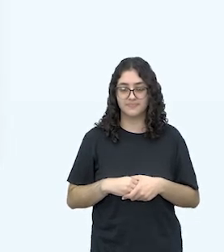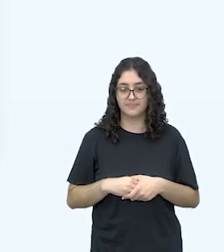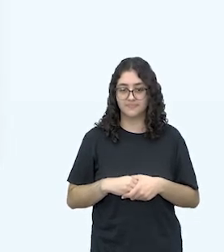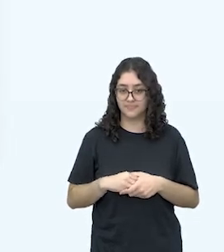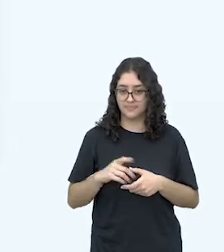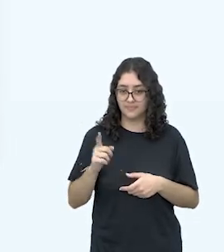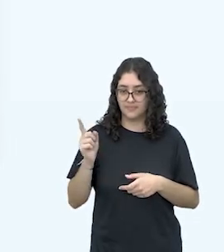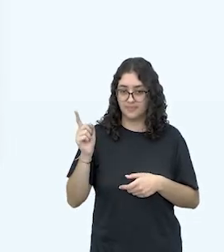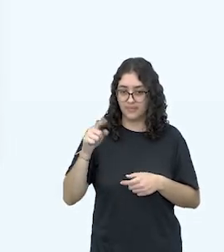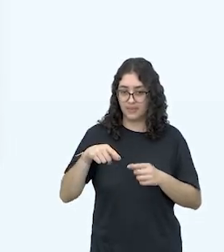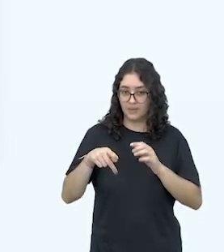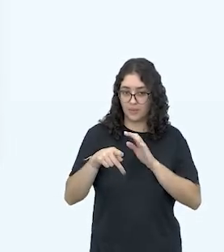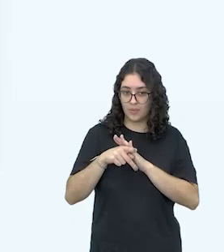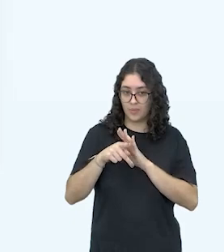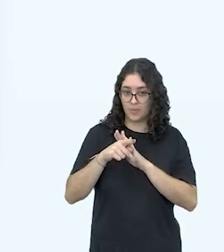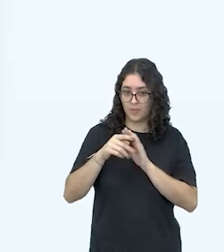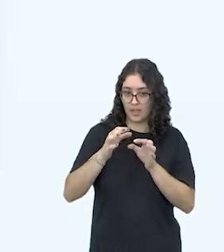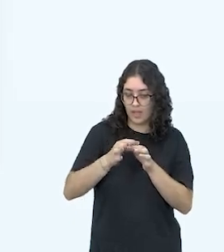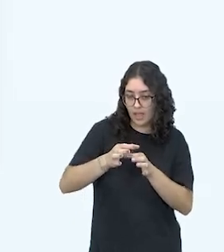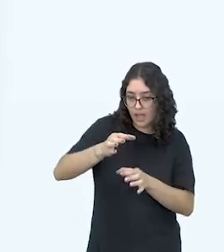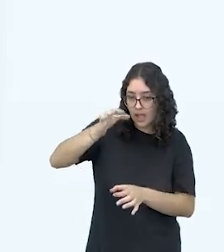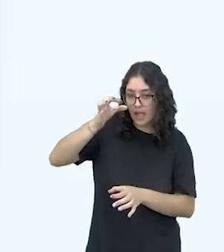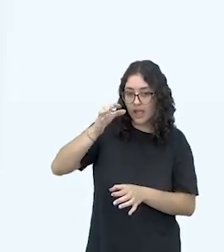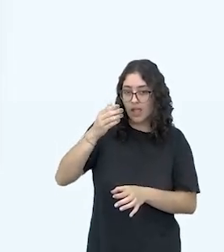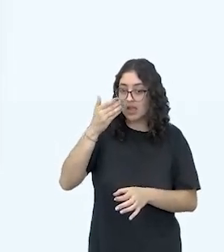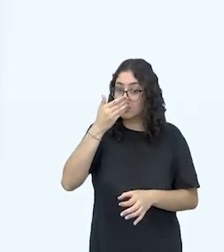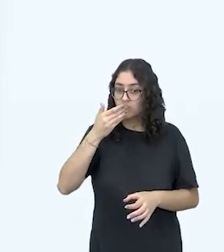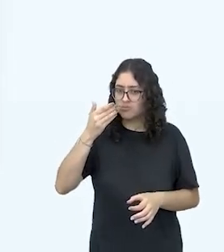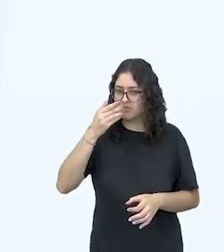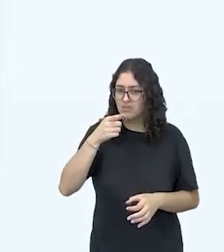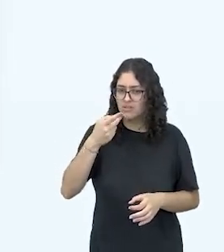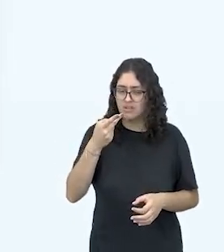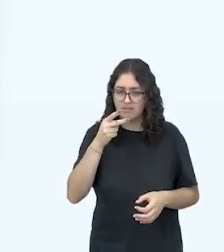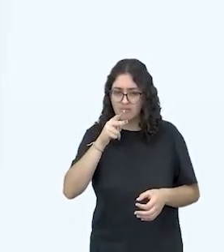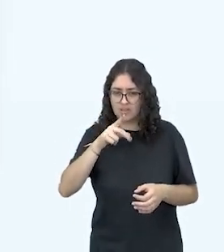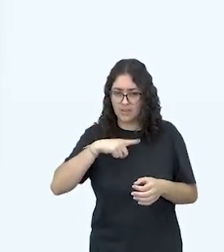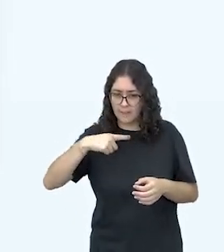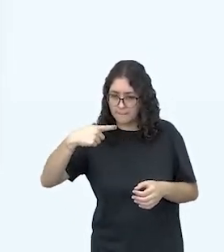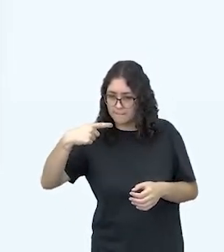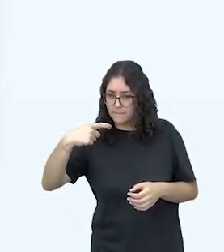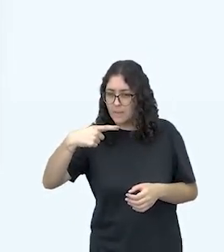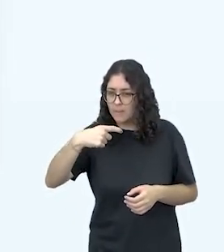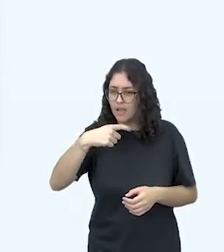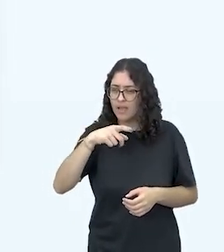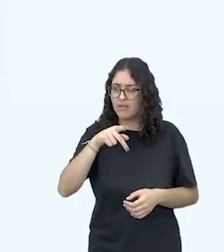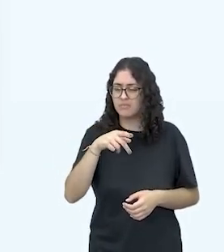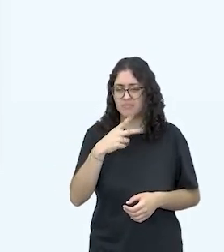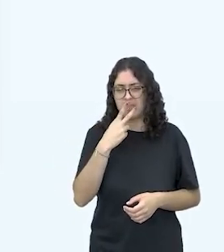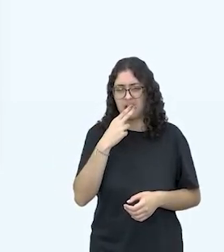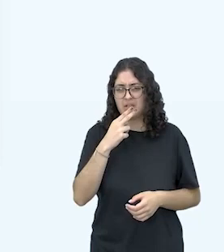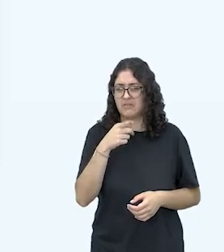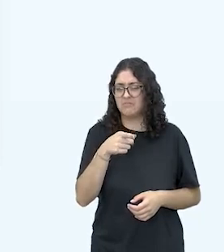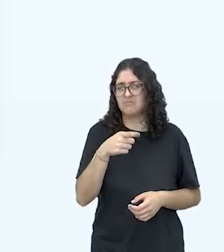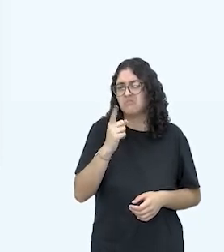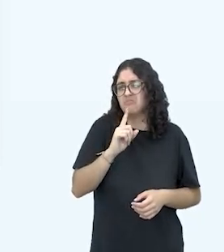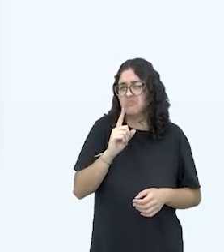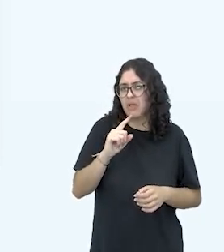Essa é a broca da cana. À primeira vista, essa pequena larva de mariposa pode parecer